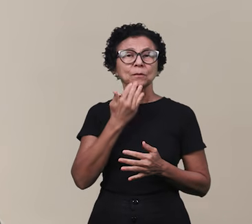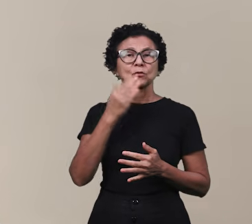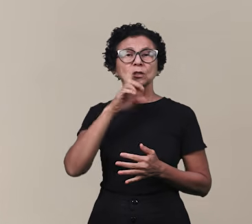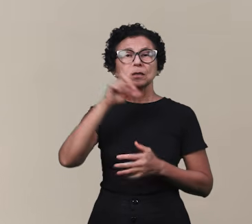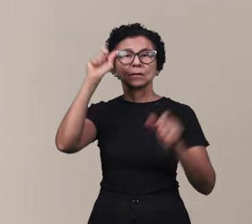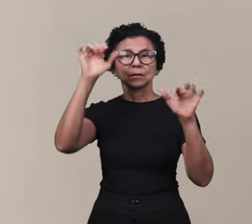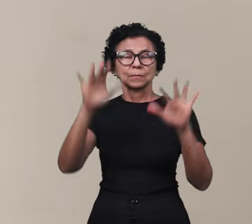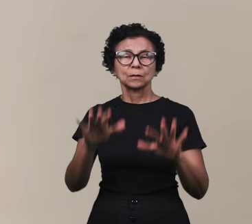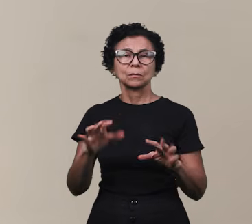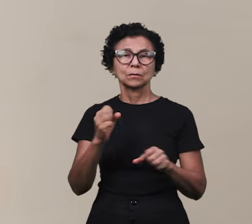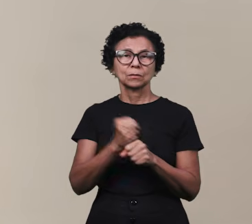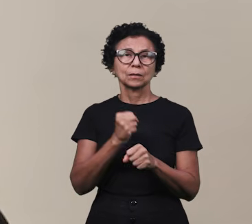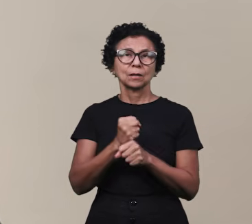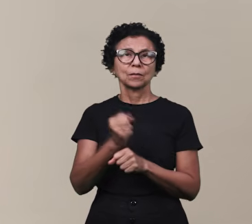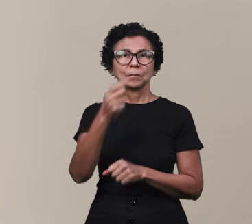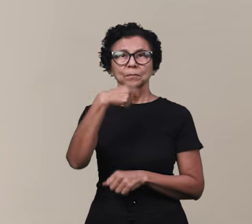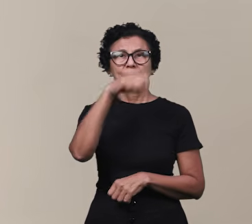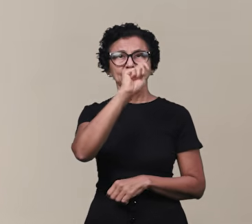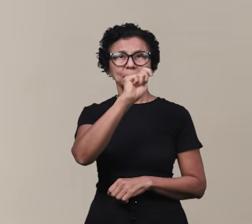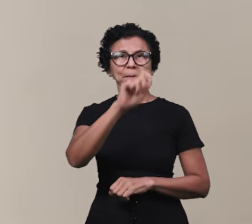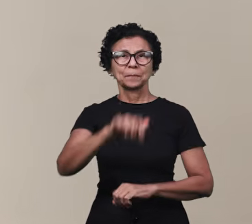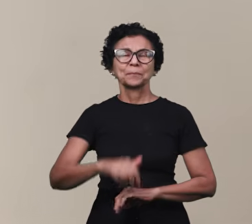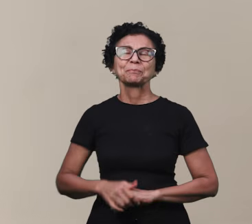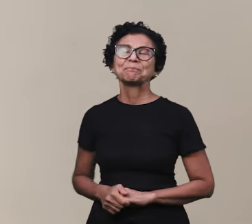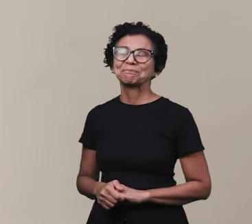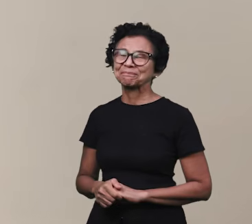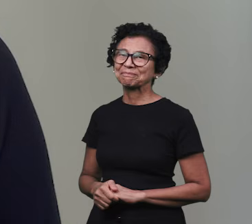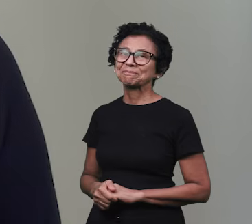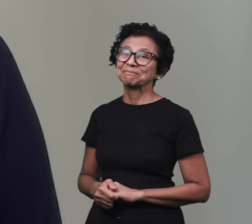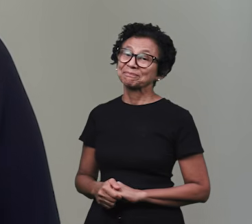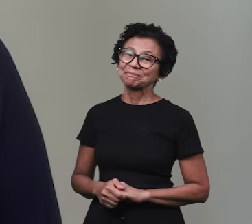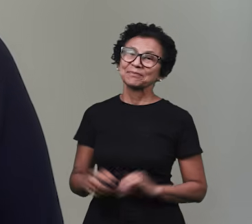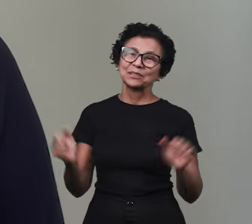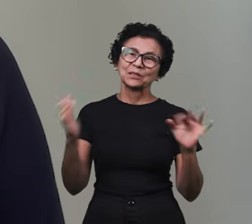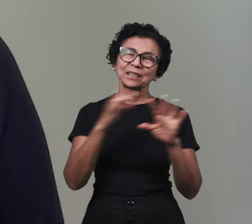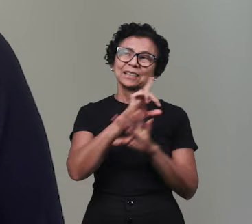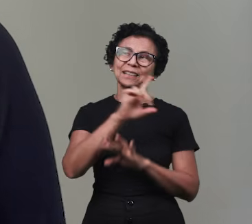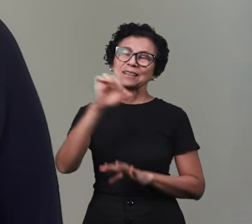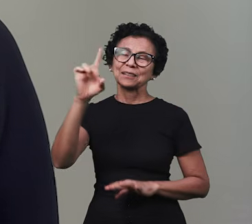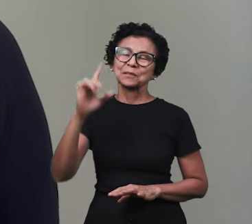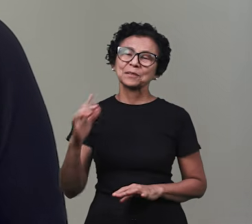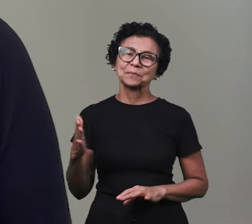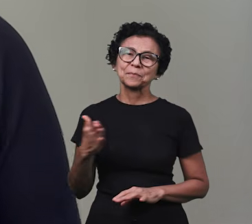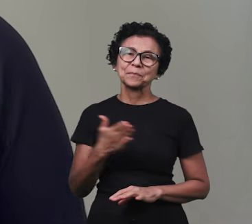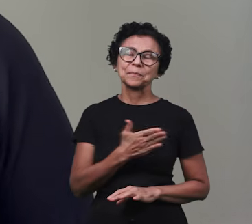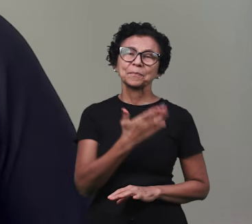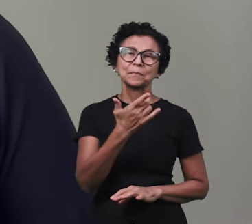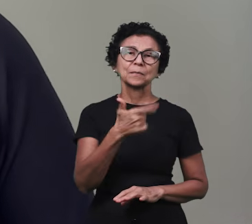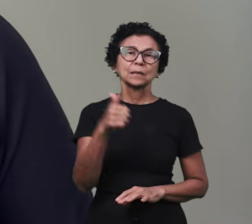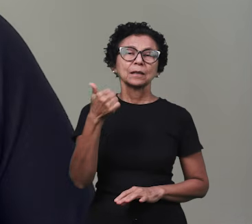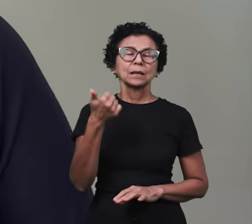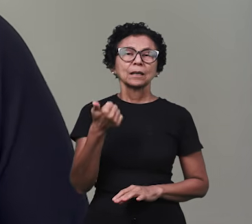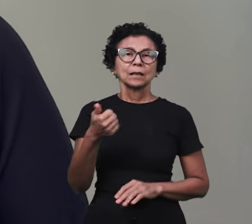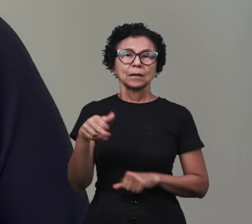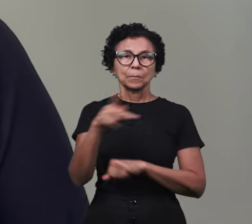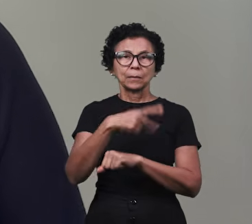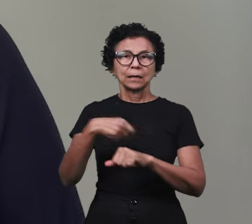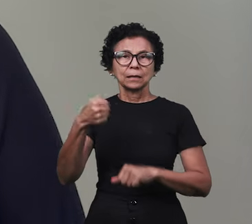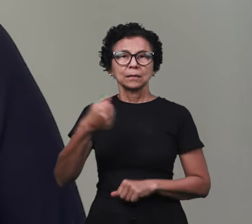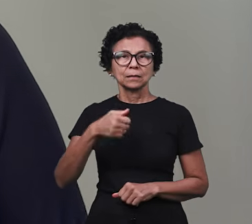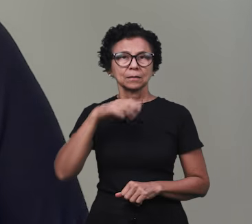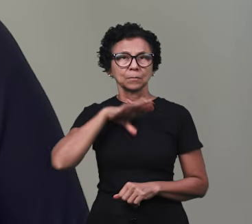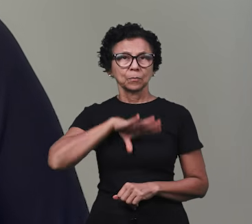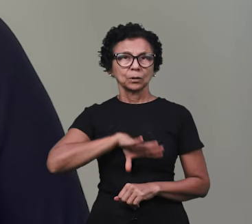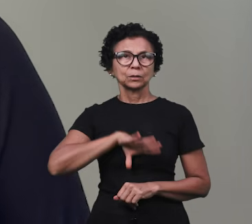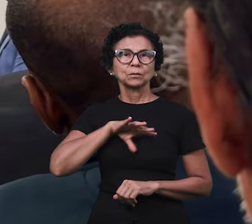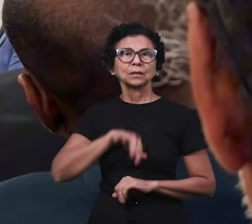continue abençoando a sua obra em toda a Espanha. A paz do Senhor a todos. Glória a Deus. Agora saímos da Espanha e seguimos para Portugal,